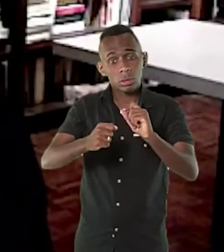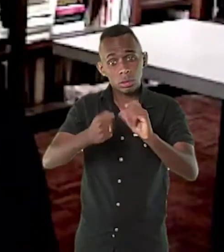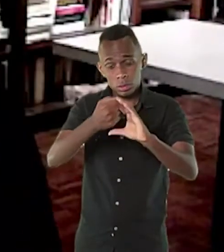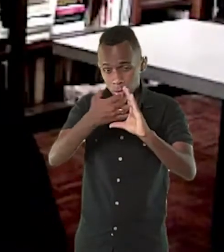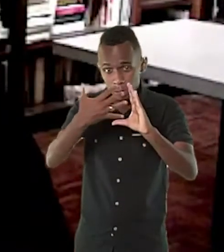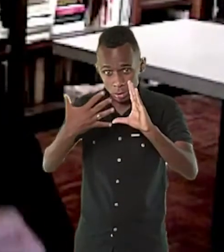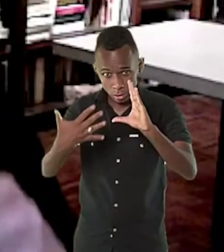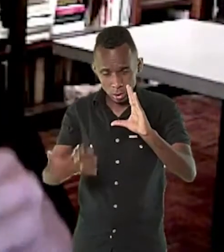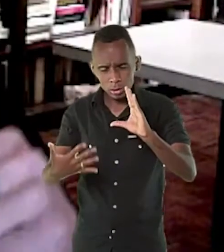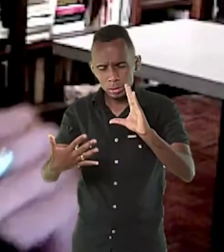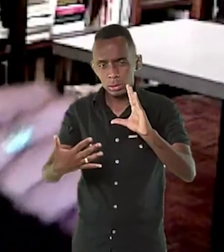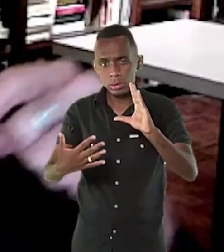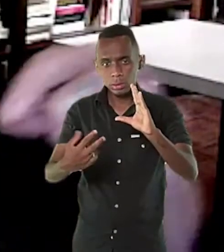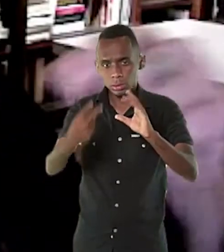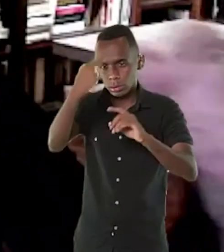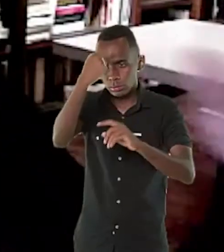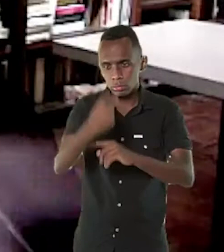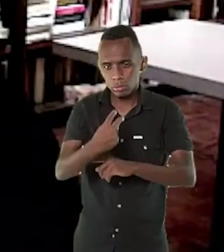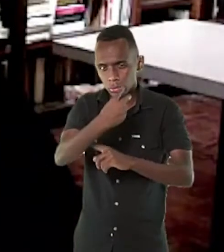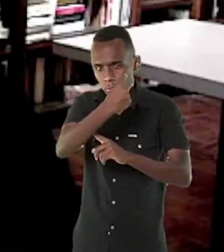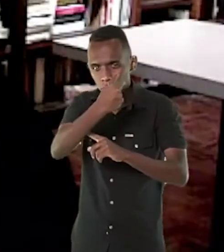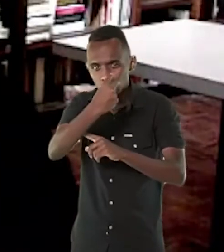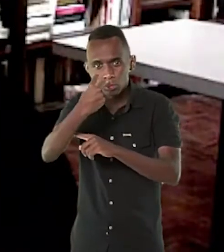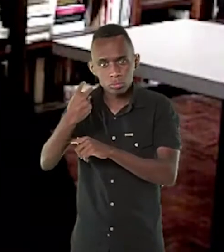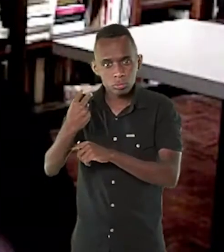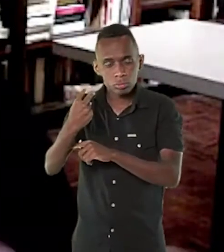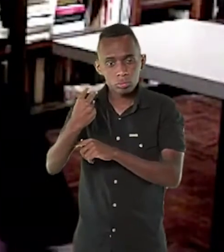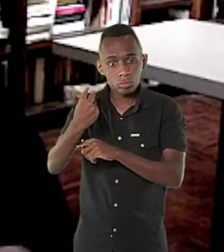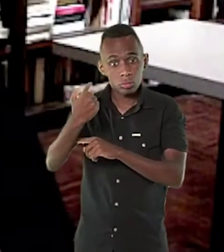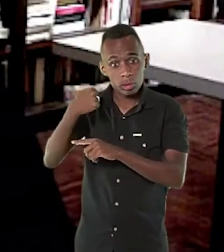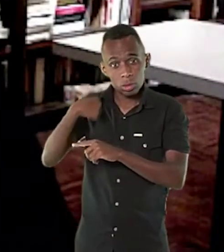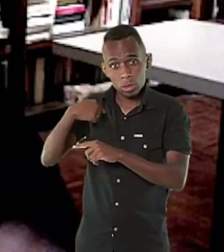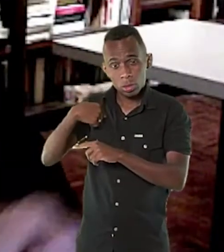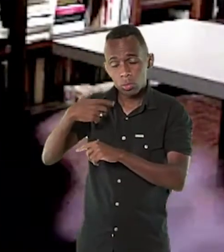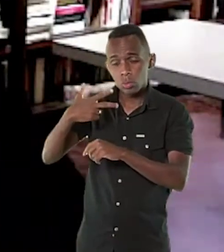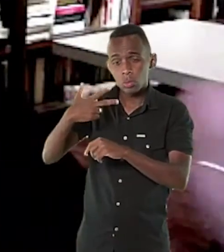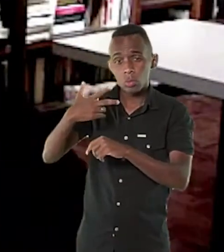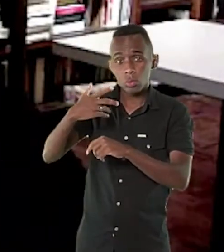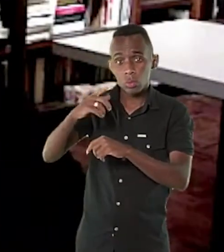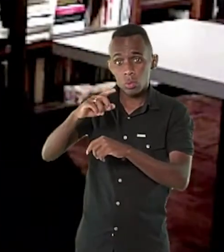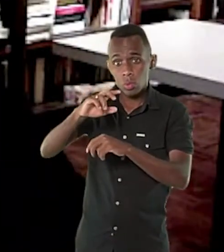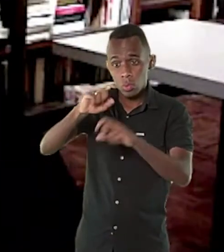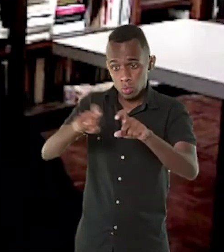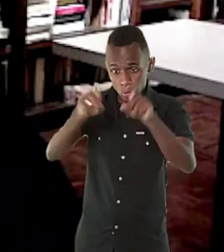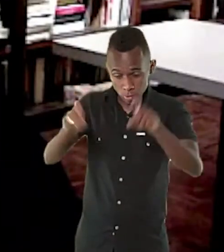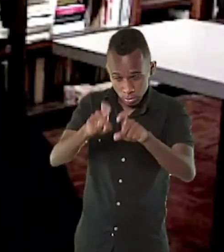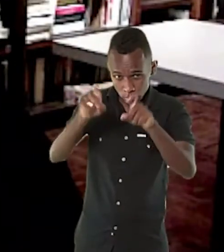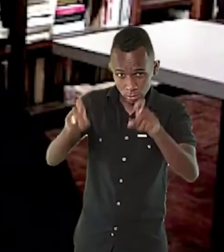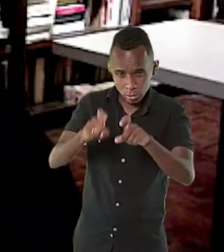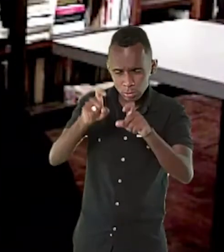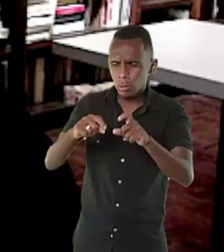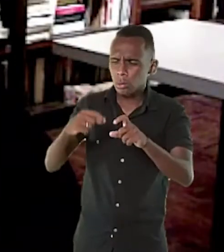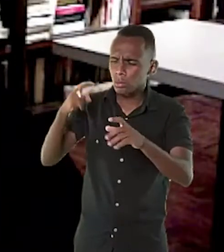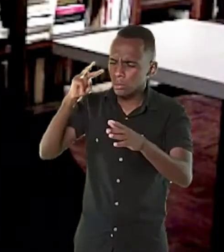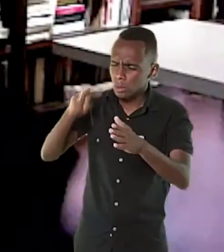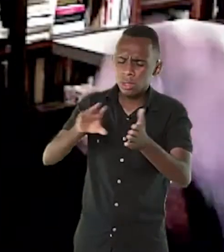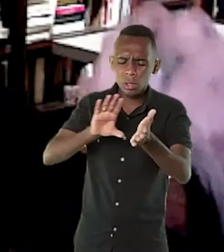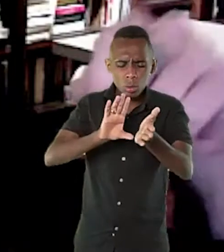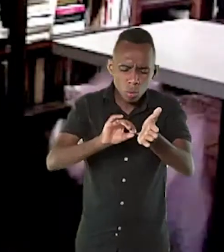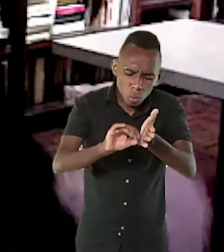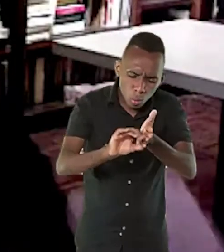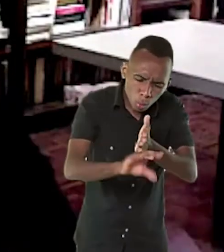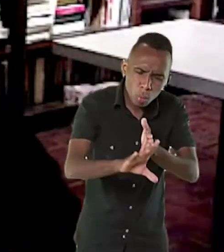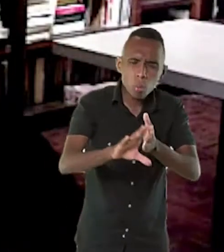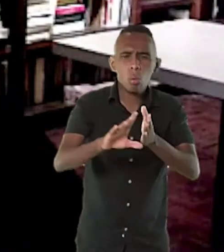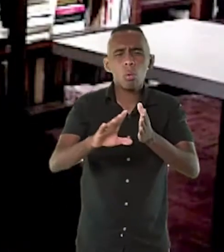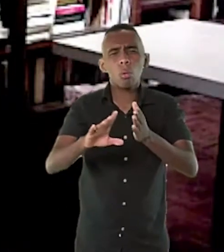esses risquinhos, e aí eu vou olhar nas redes sociais, o que está no Google, nós dois